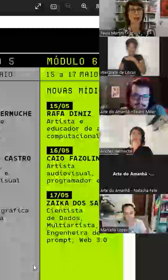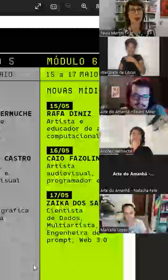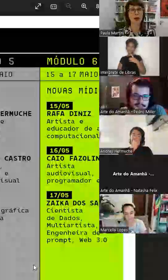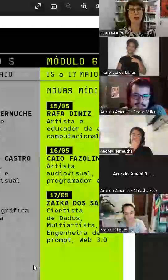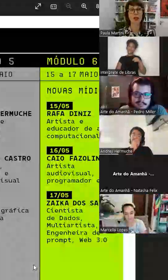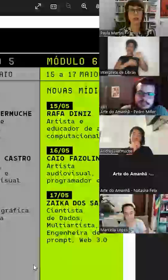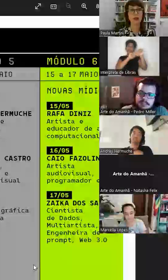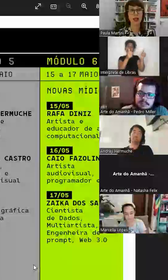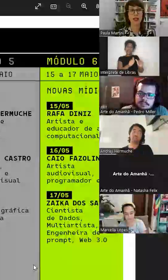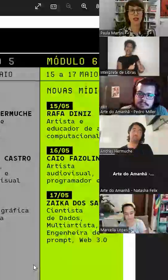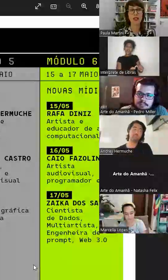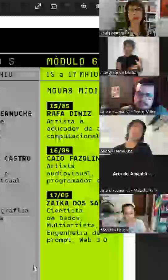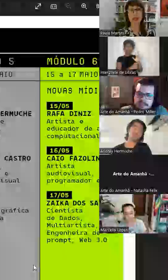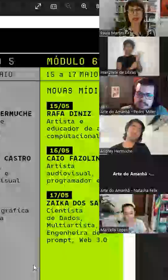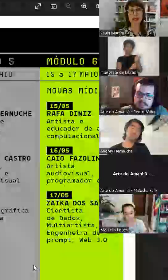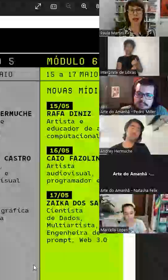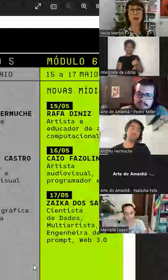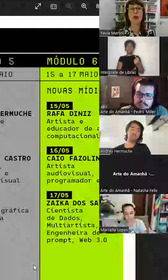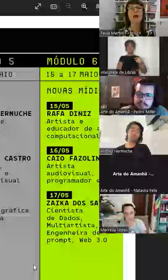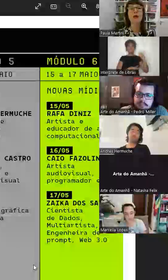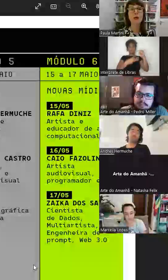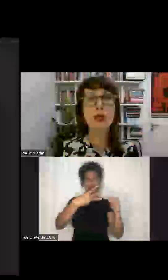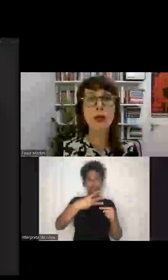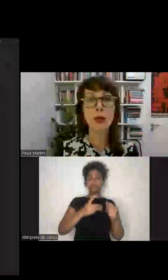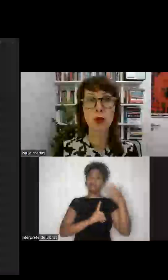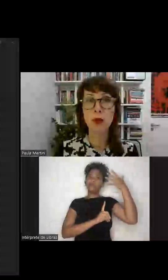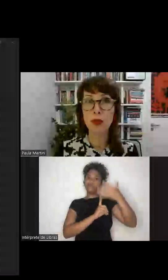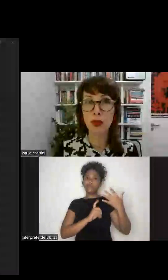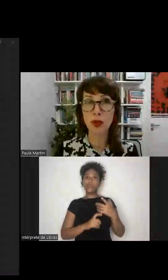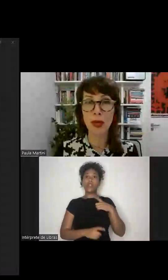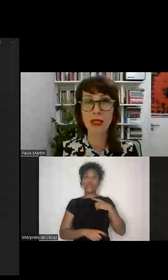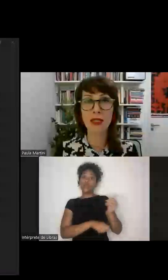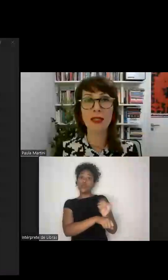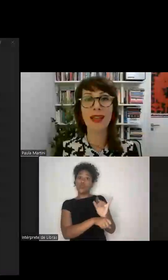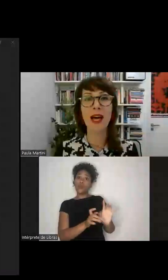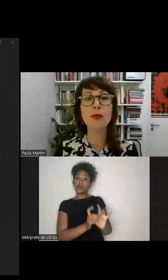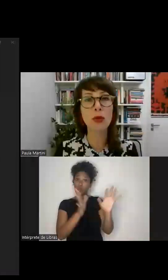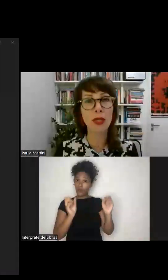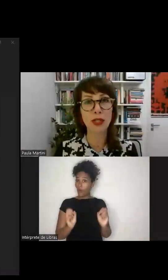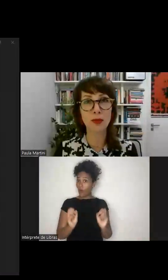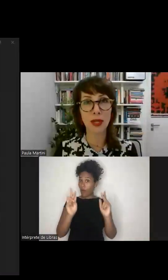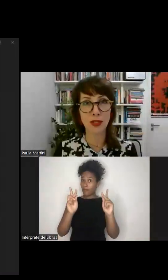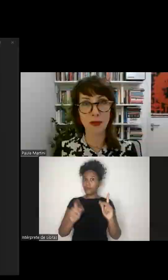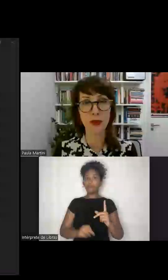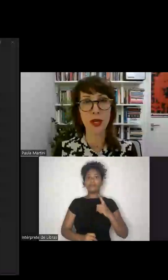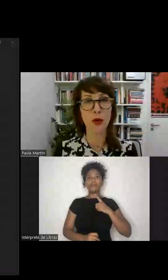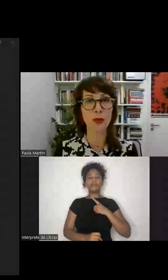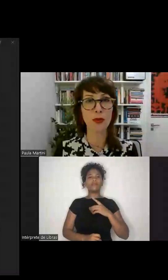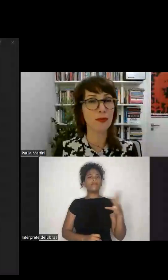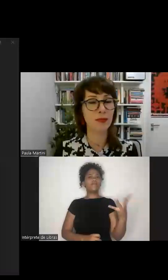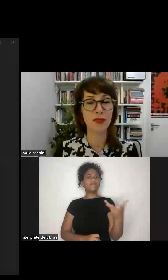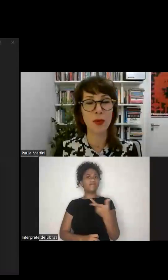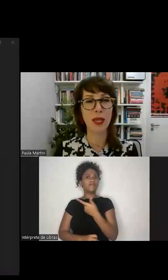plásticas com dayara tucano Fernando Velasquez e Pâmela Cesário tudo isso tá no YouTube do Museu do amanhã tá absolutamente imperdível